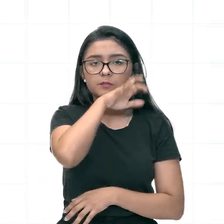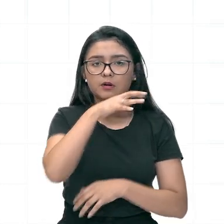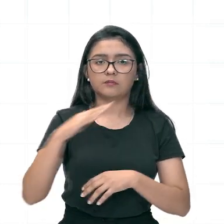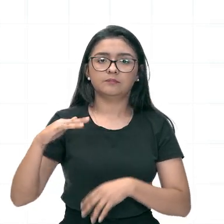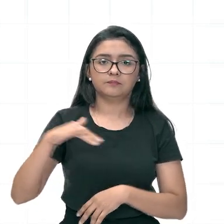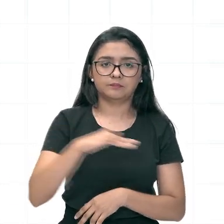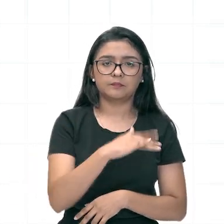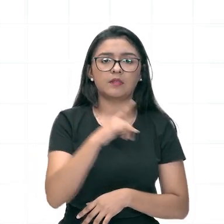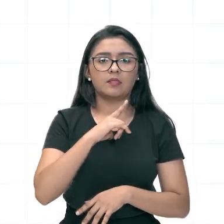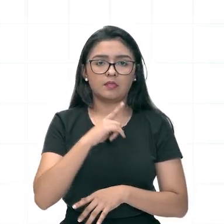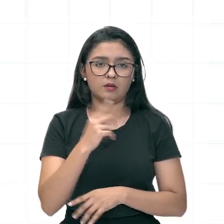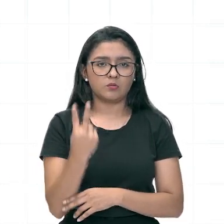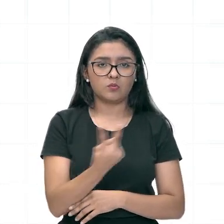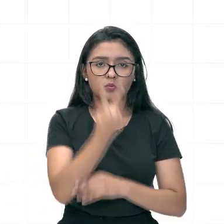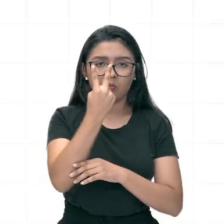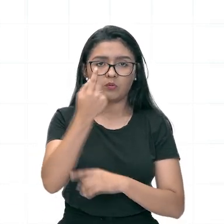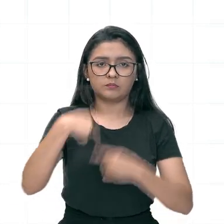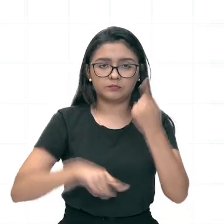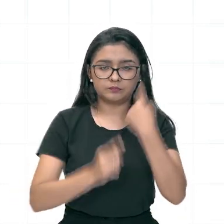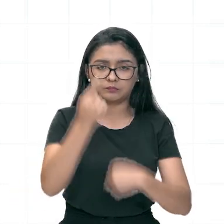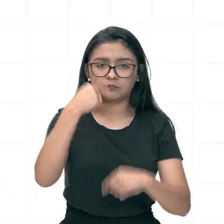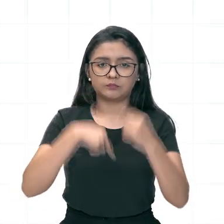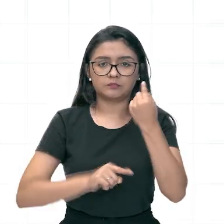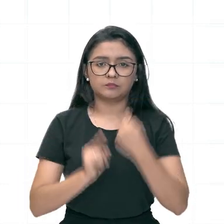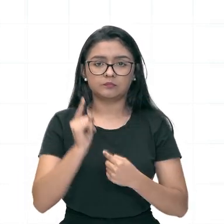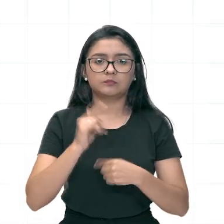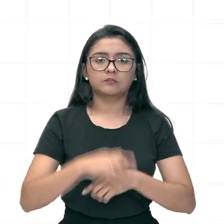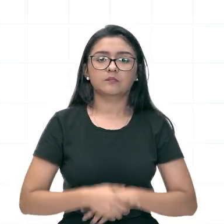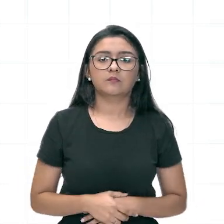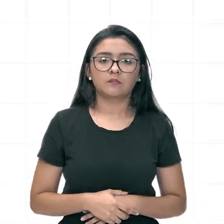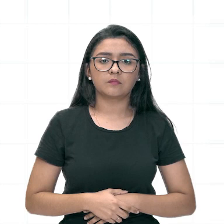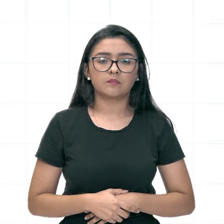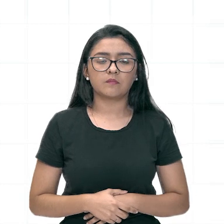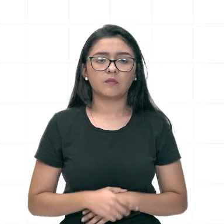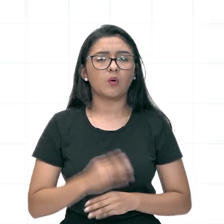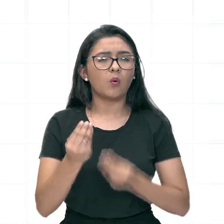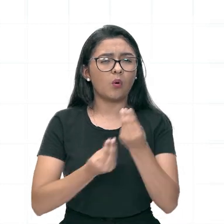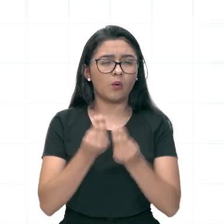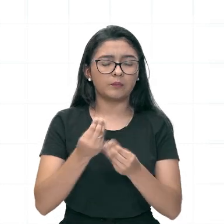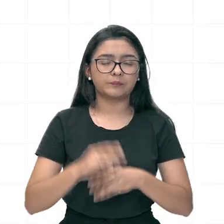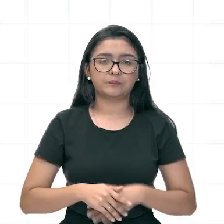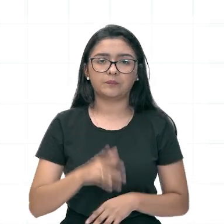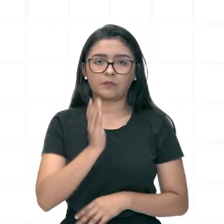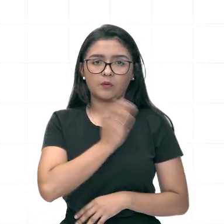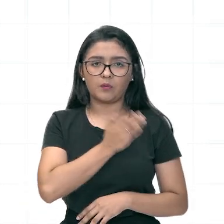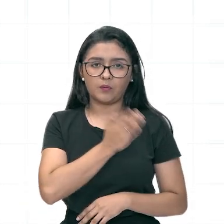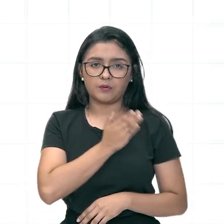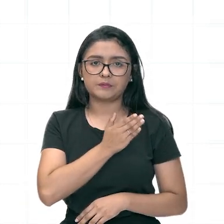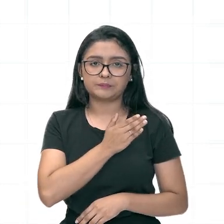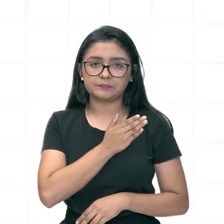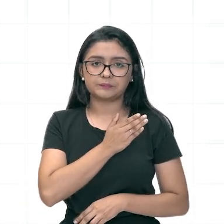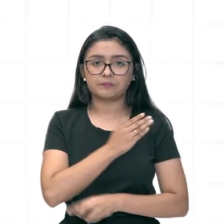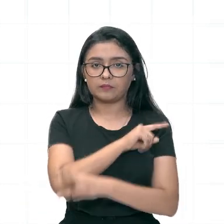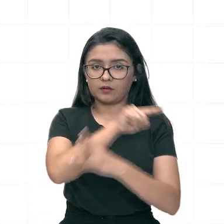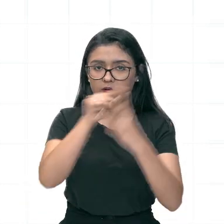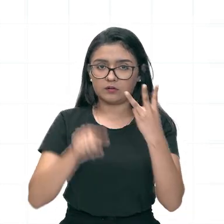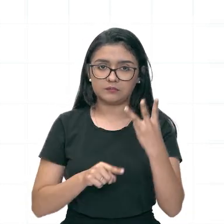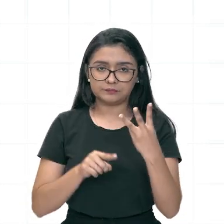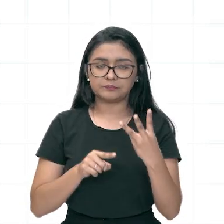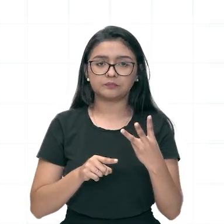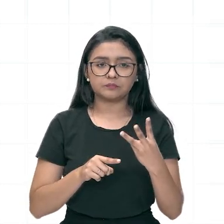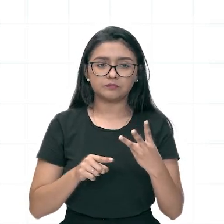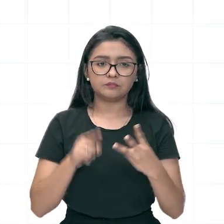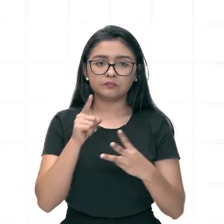uma circulação dupla, fechada e incompleta. Vamos ver como é que funciona. O coração deles ele vai ser dividido em 3